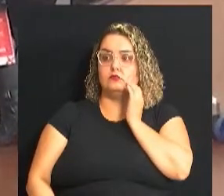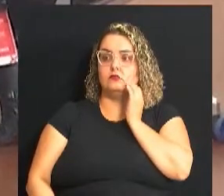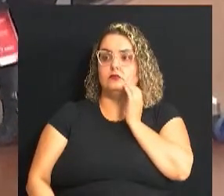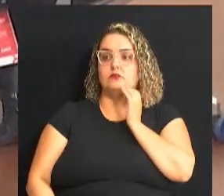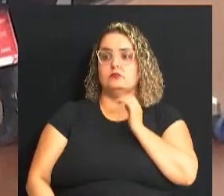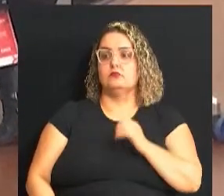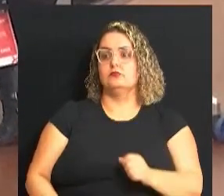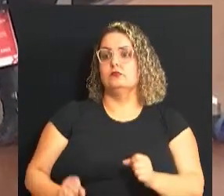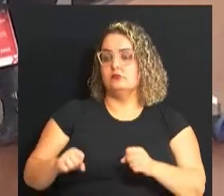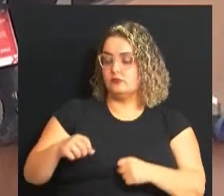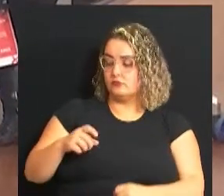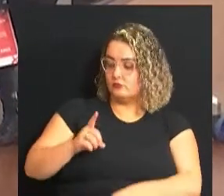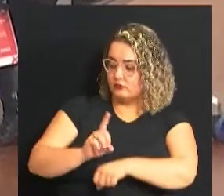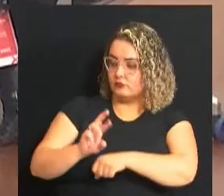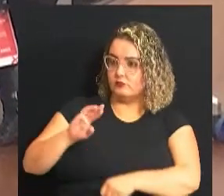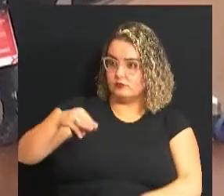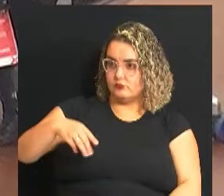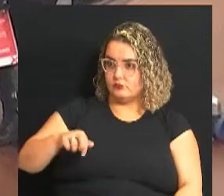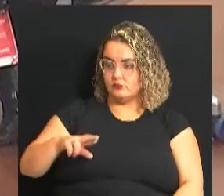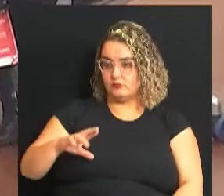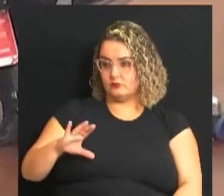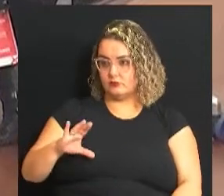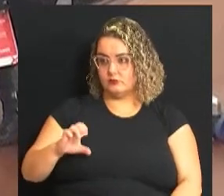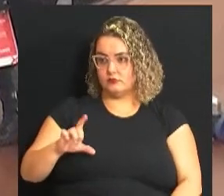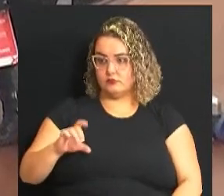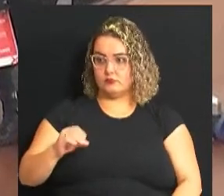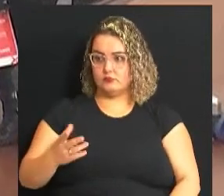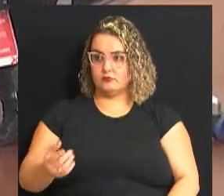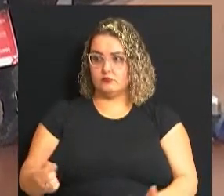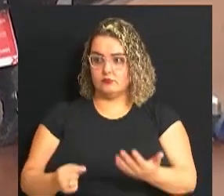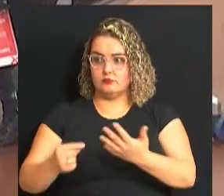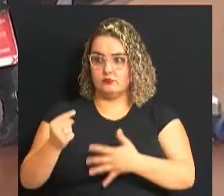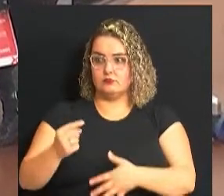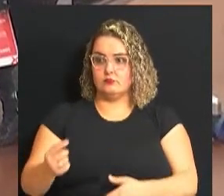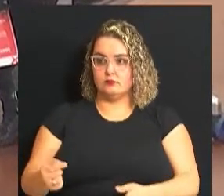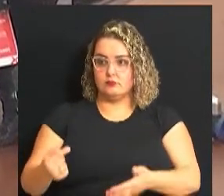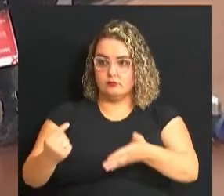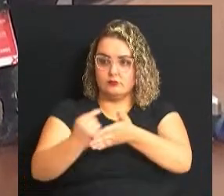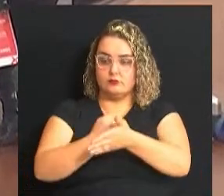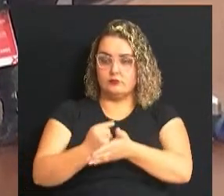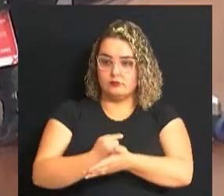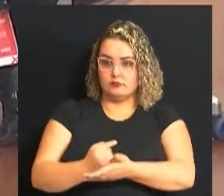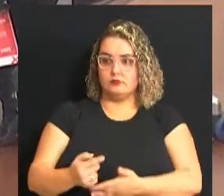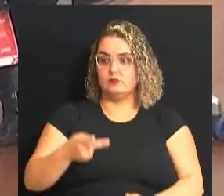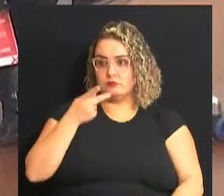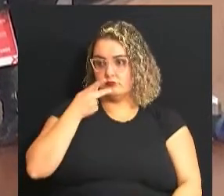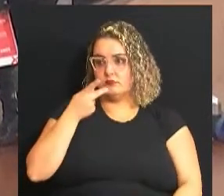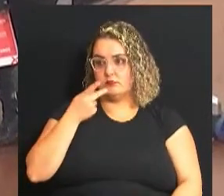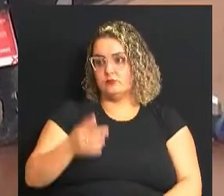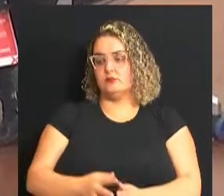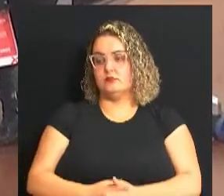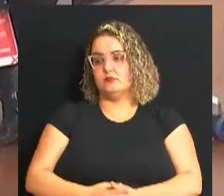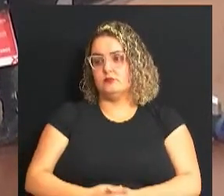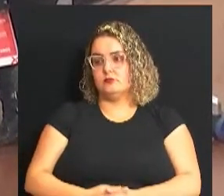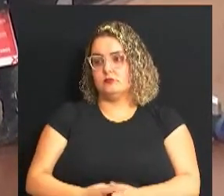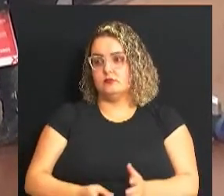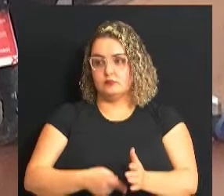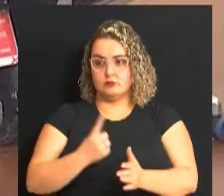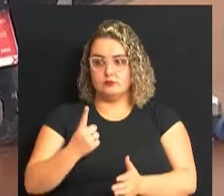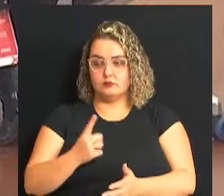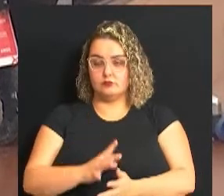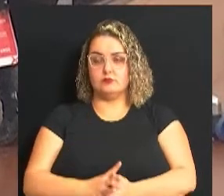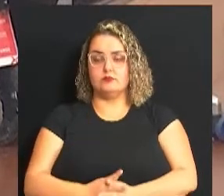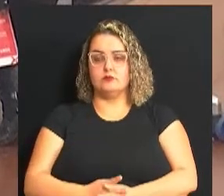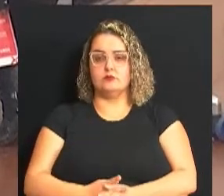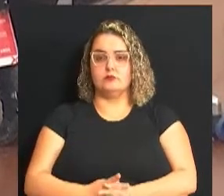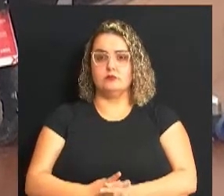Presidente, eu queria complementar algumas questões que foram levantadas aqui. Né? Primeiro, assim, em